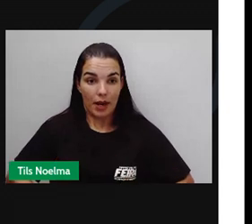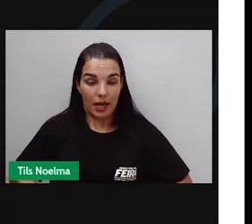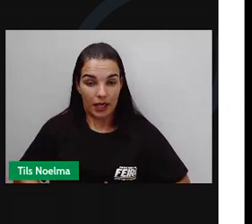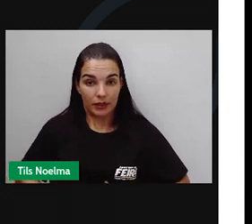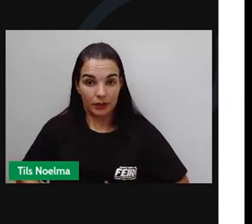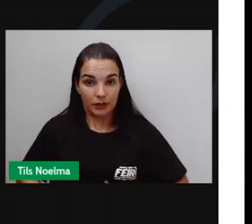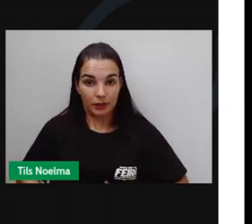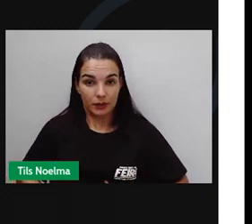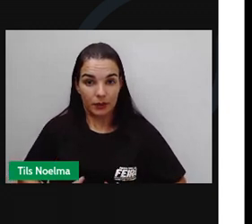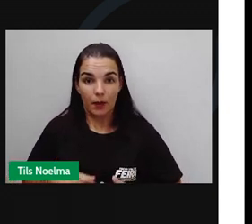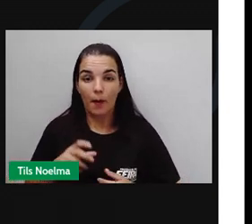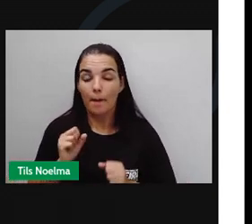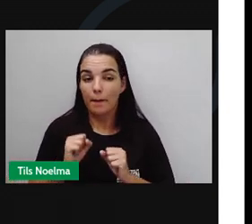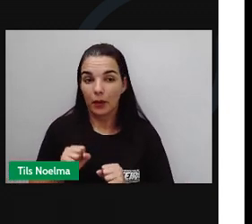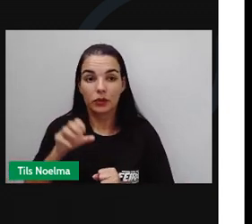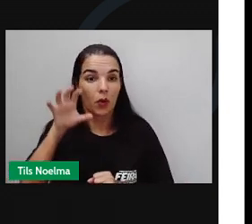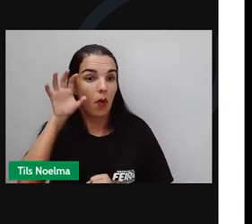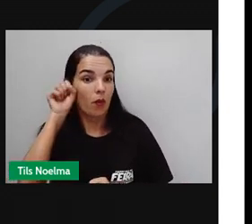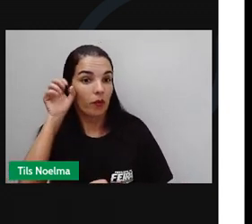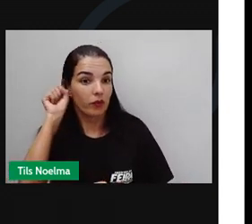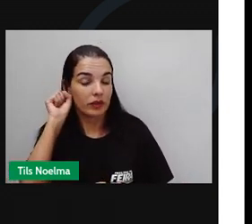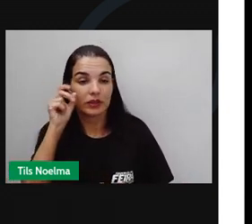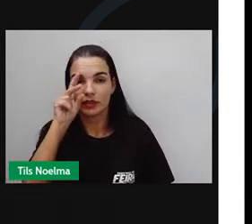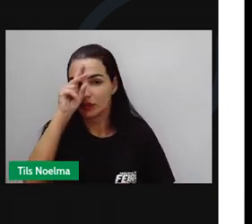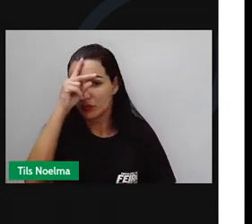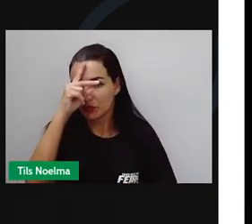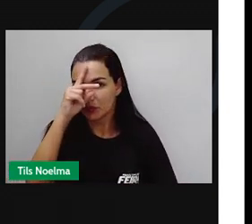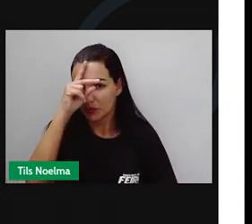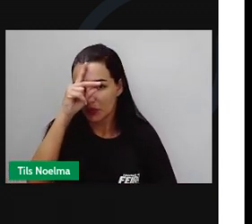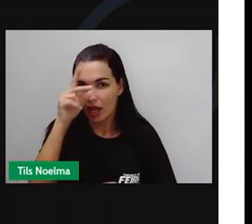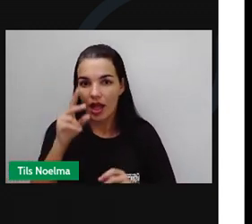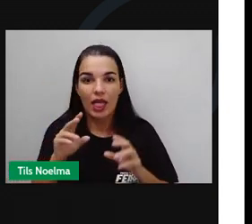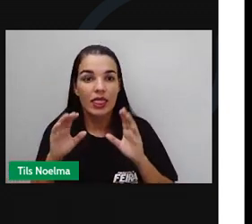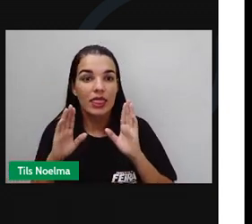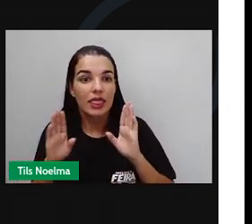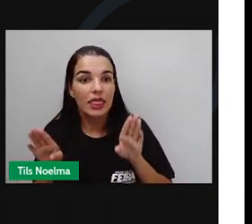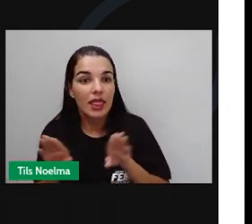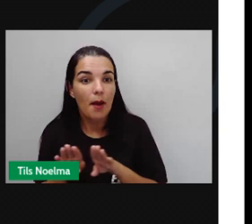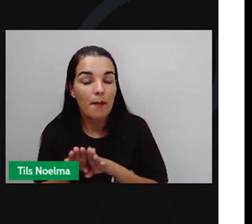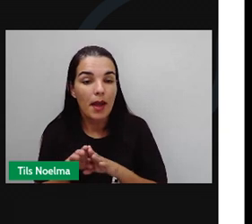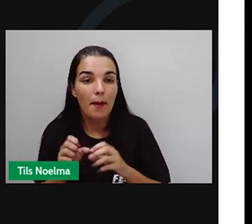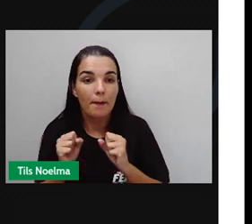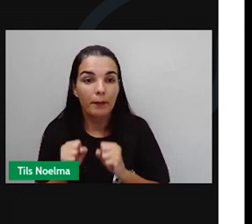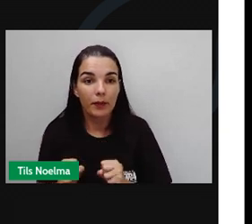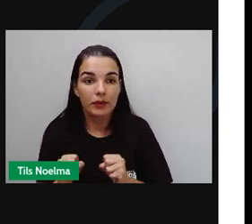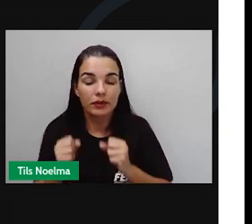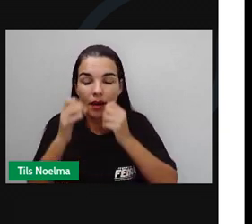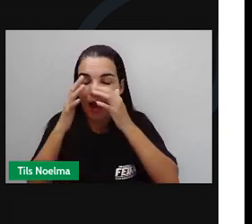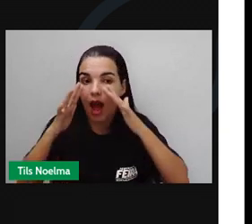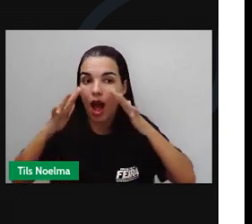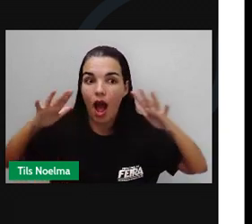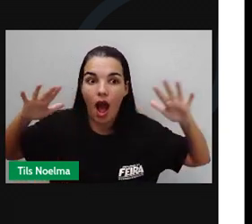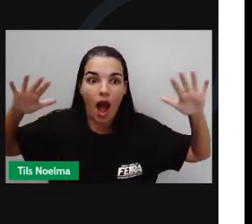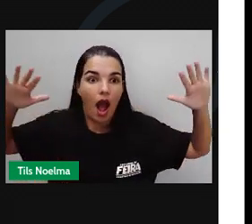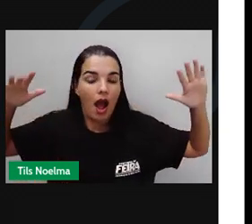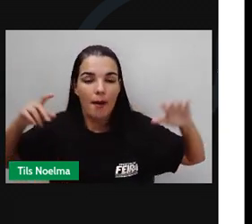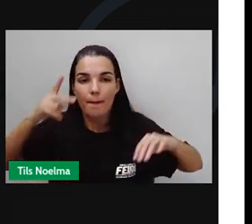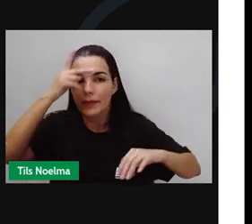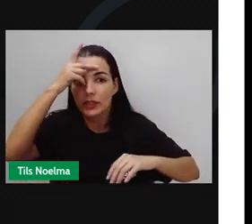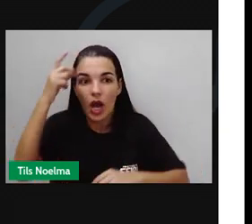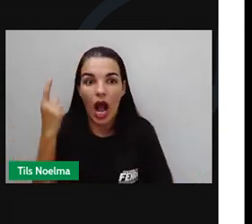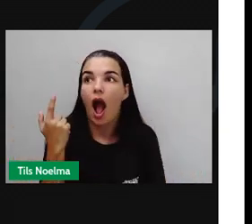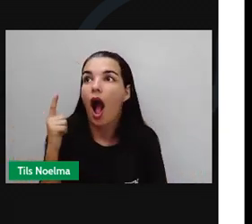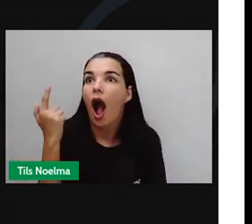estamos lendo ou ouvindo essas histórias, além de personagens fantásticos, como gigantes, fadas,